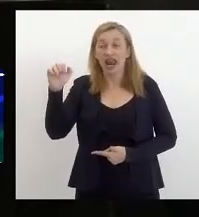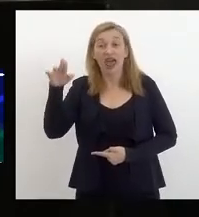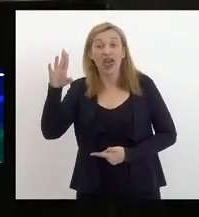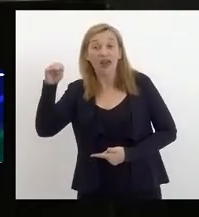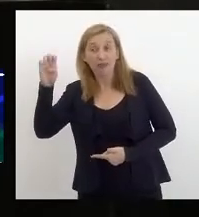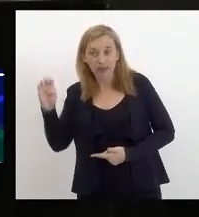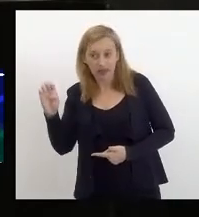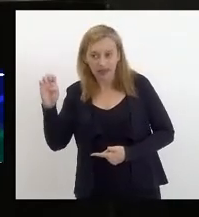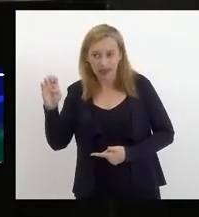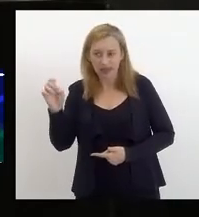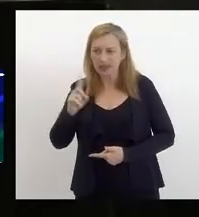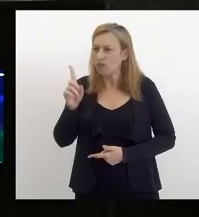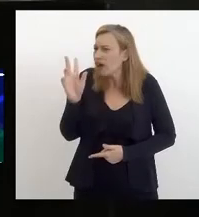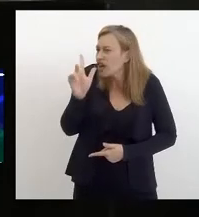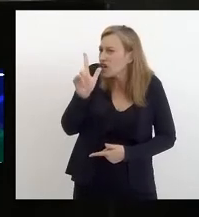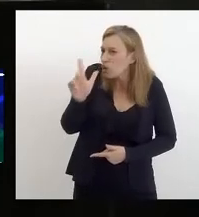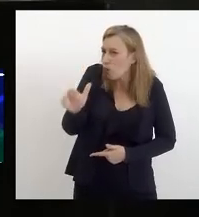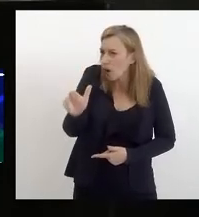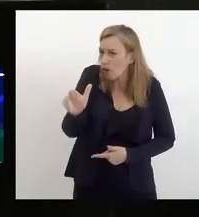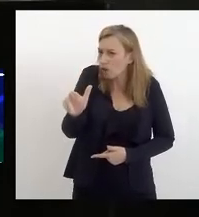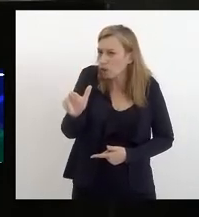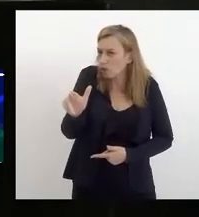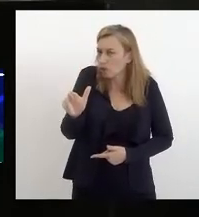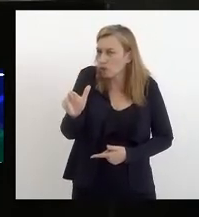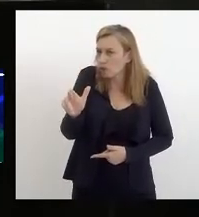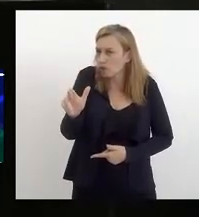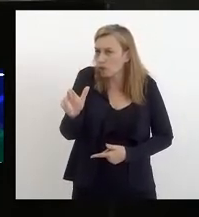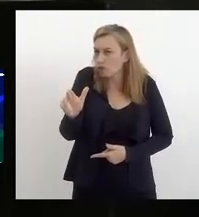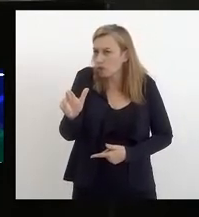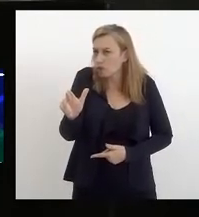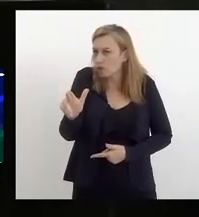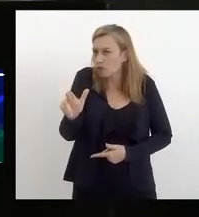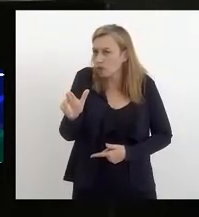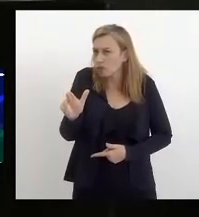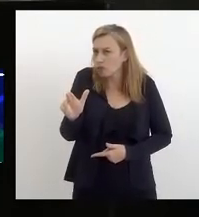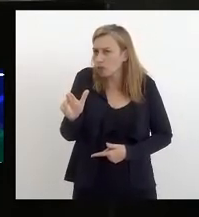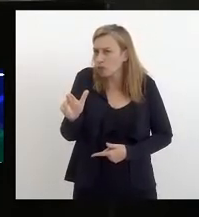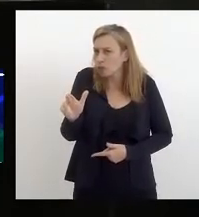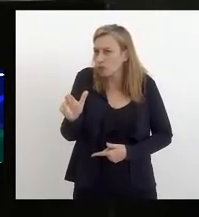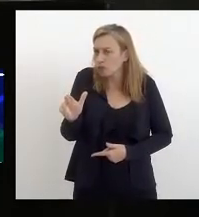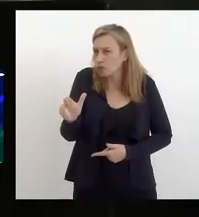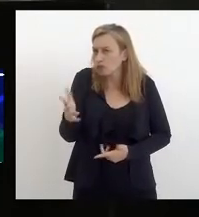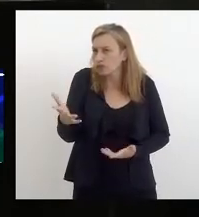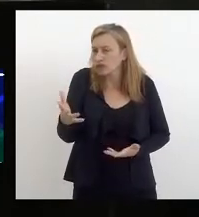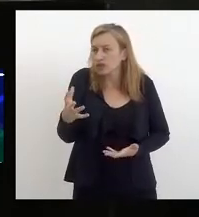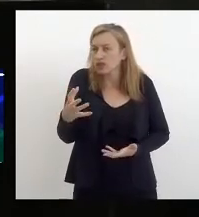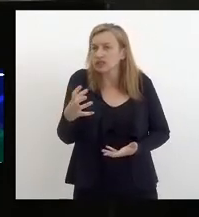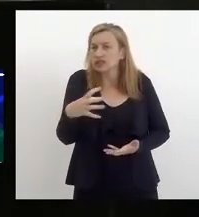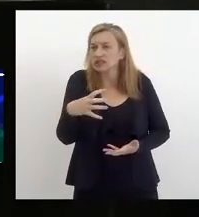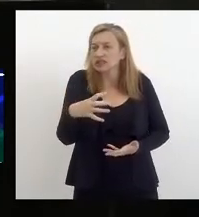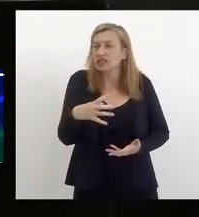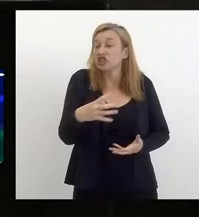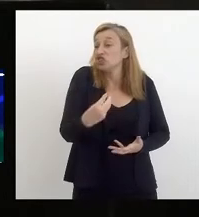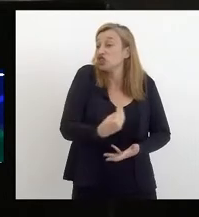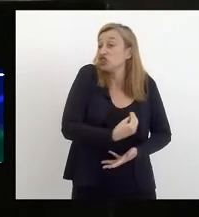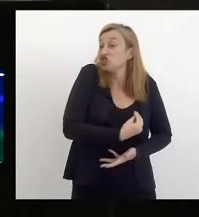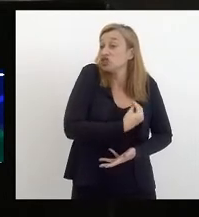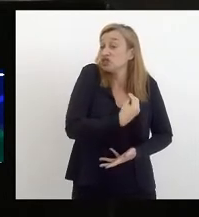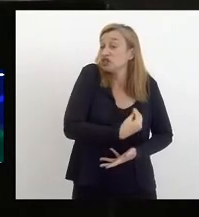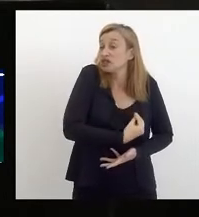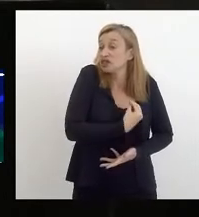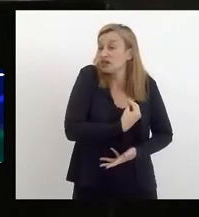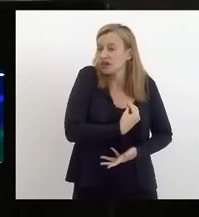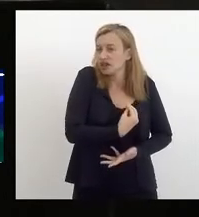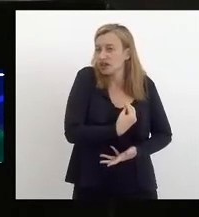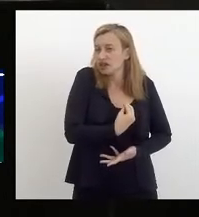e não não não é o mesmo não tem a mesma dimensão é o significado do cotidiano